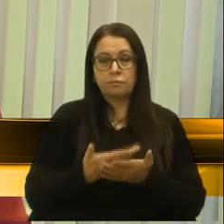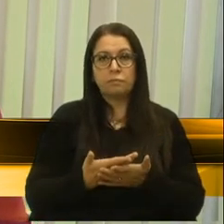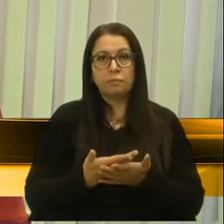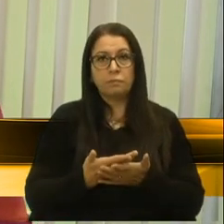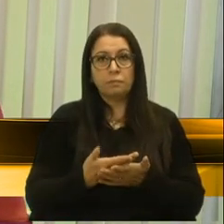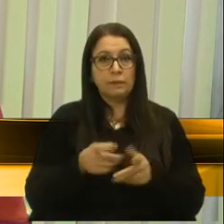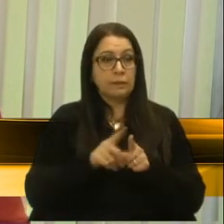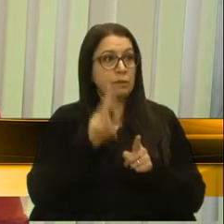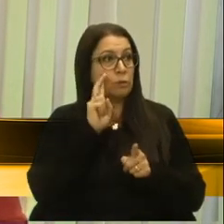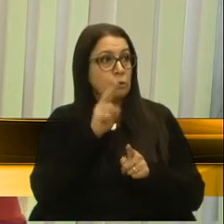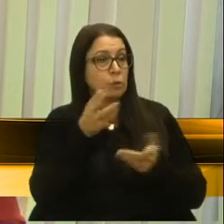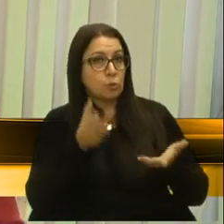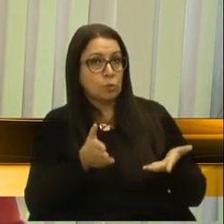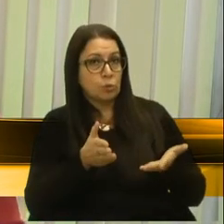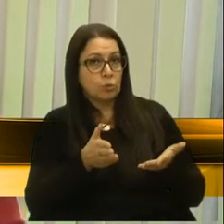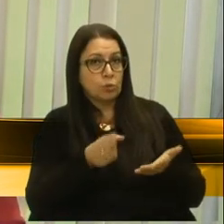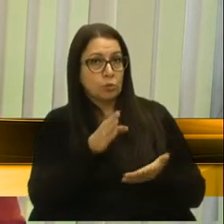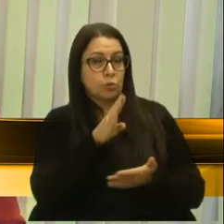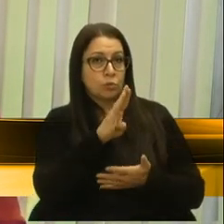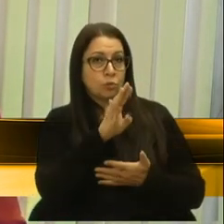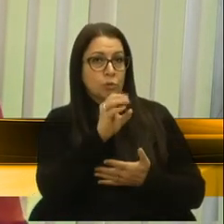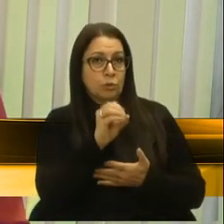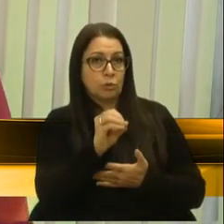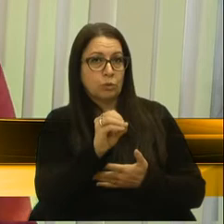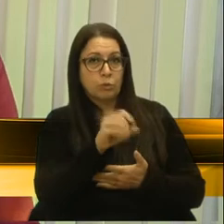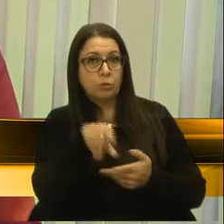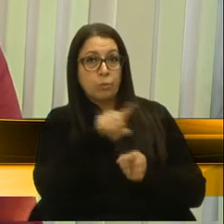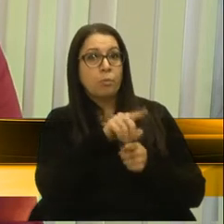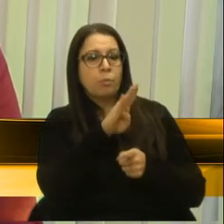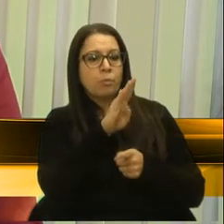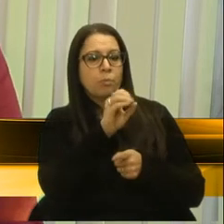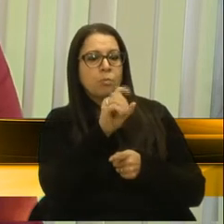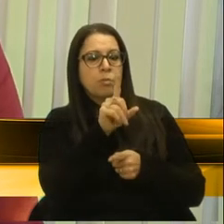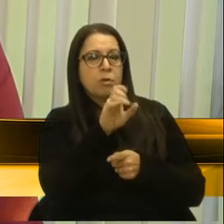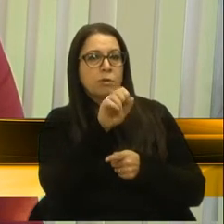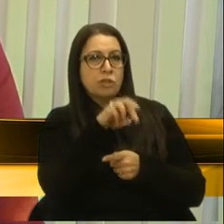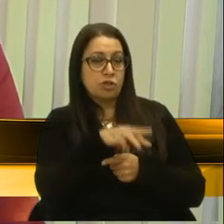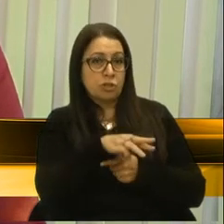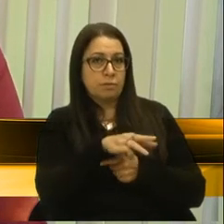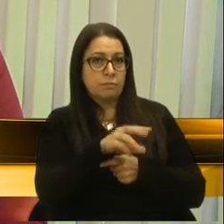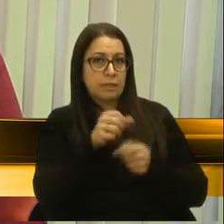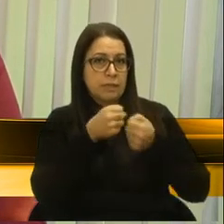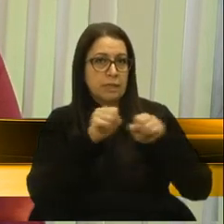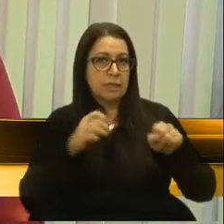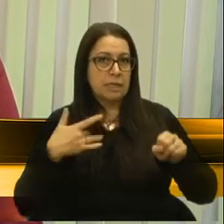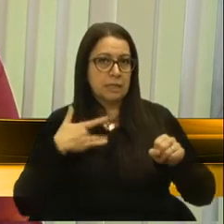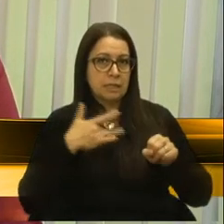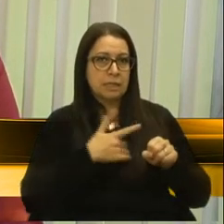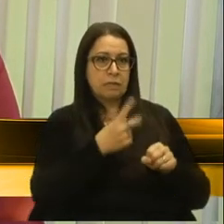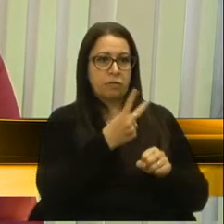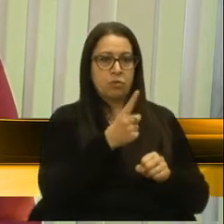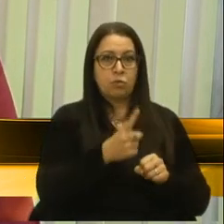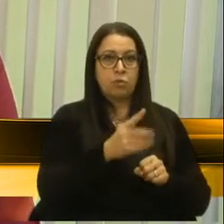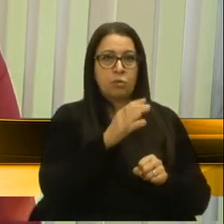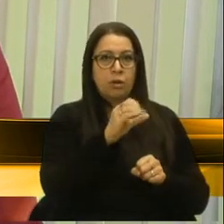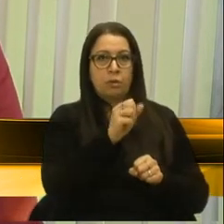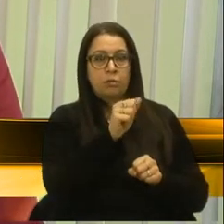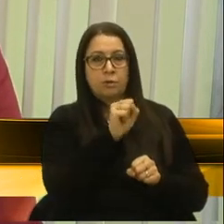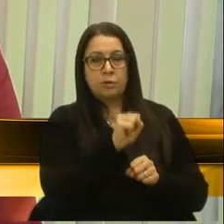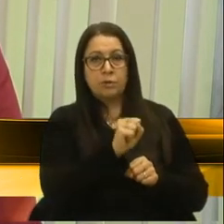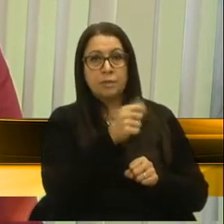Se a gente for olhar hoje o boletim da Secretaria de Saúde, desses 221 casos, a gente